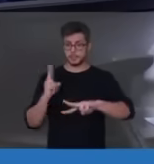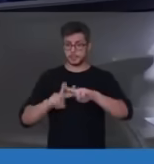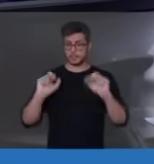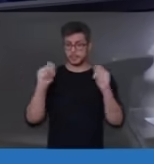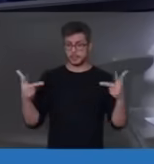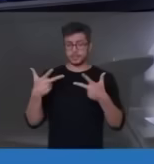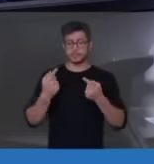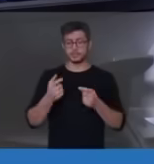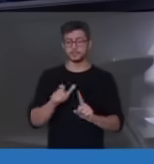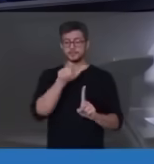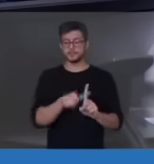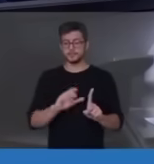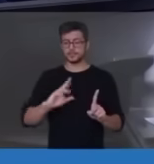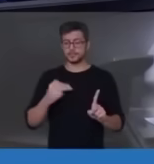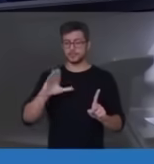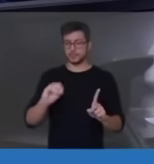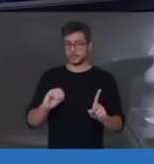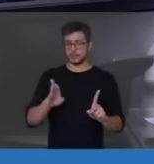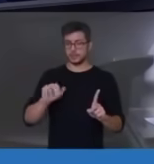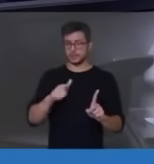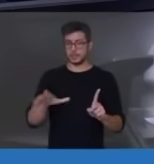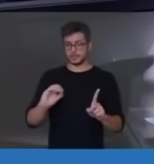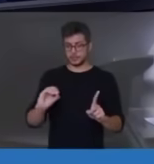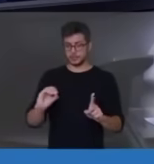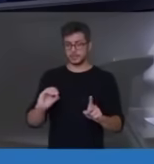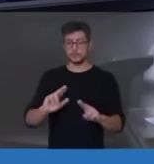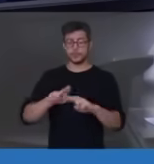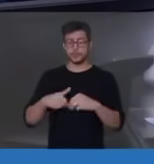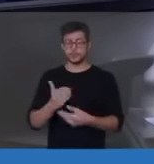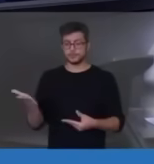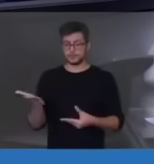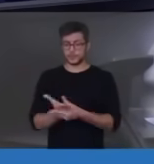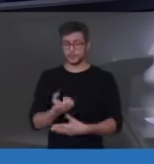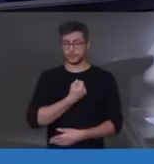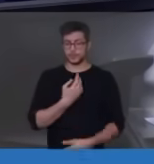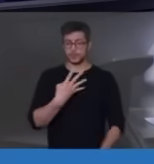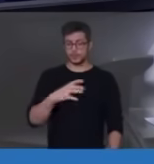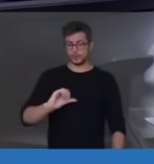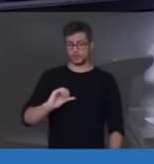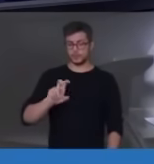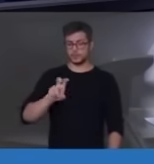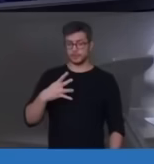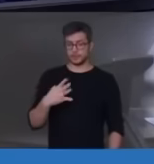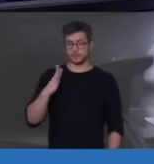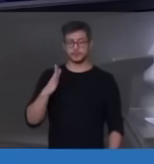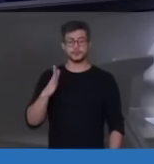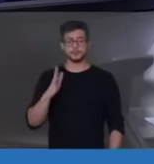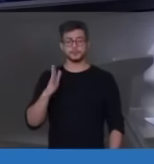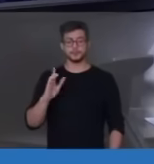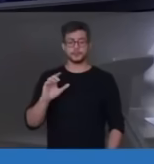o deputado Chiquinho Brazão nos autos do inquérito número 4954 em curso no Supremo Tribunal